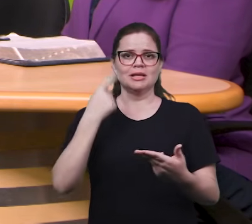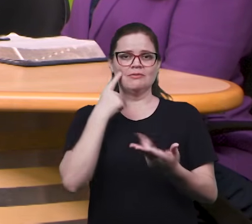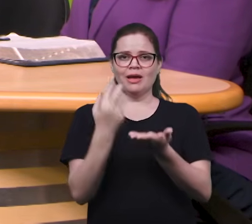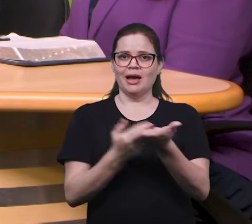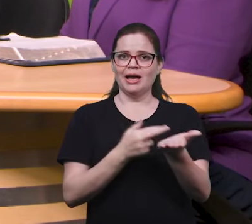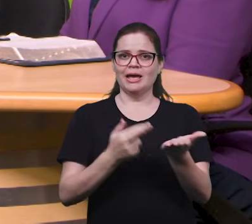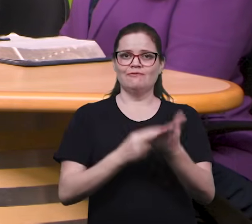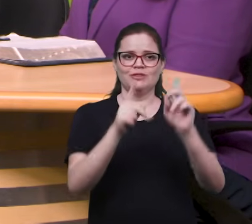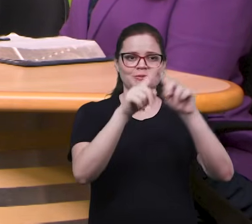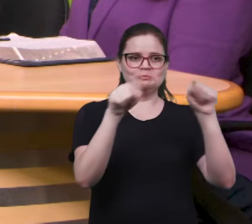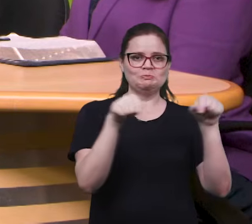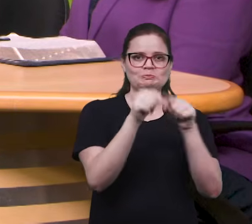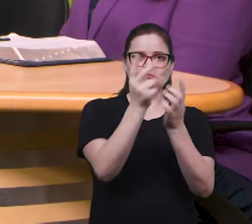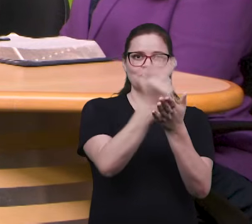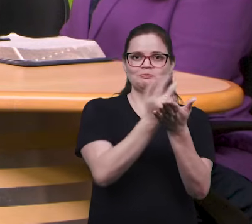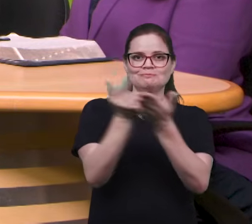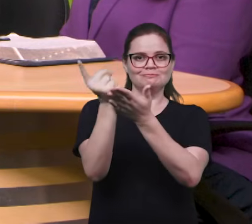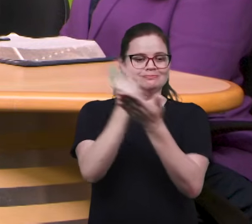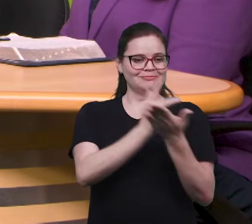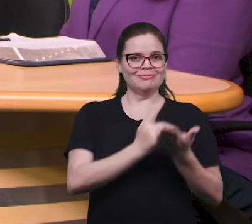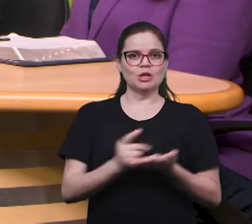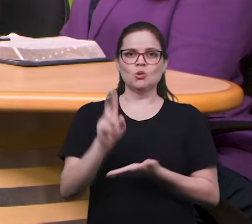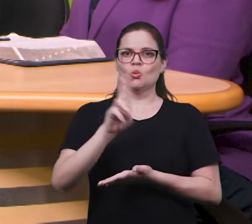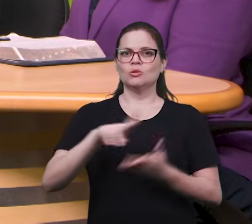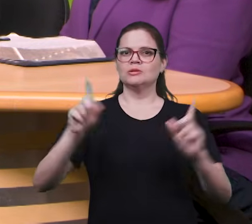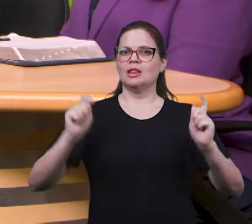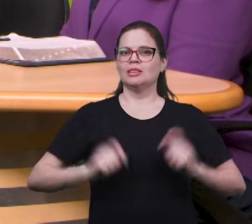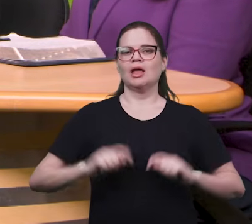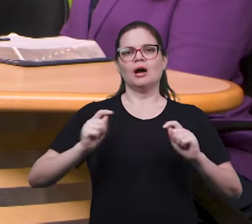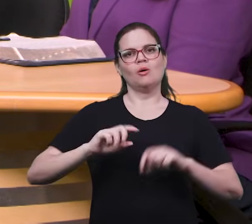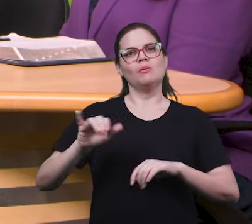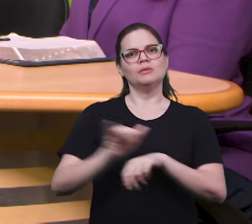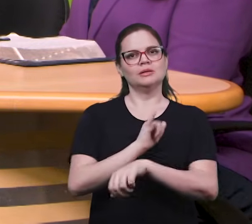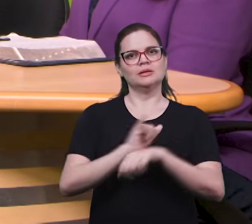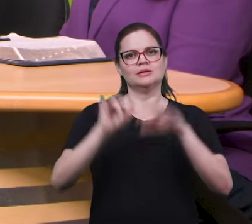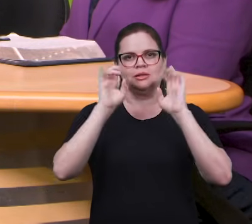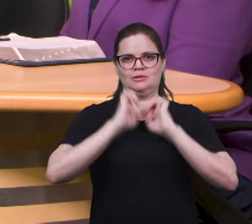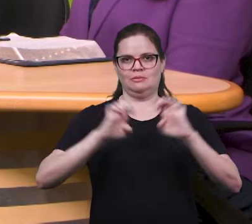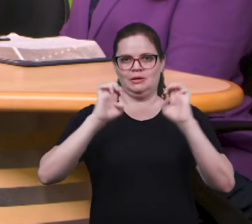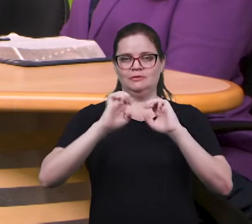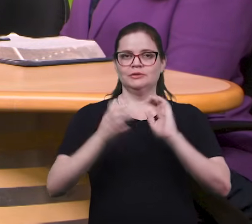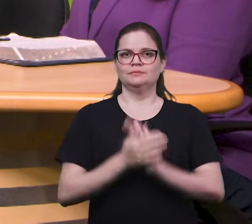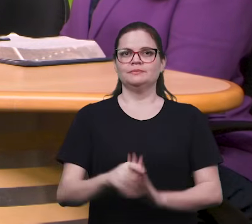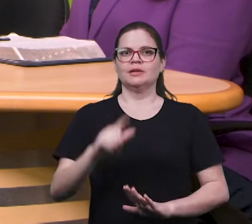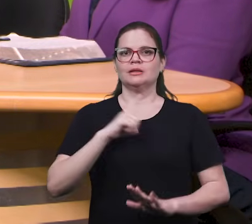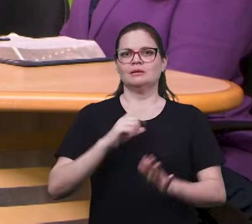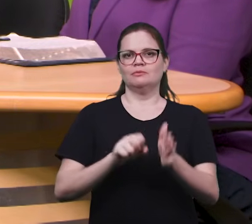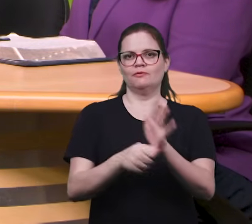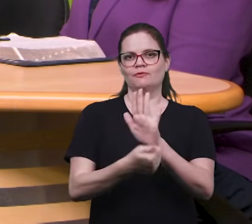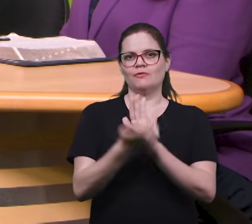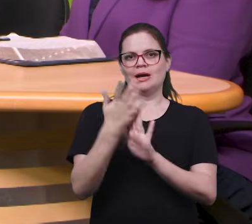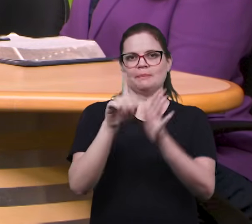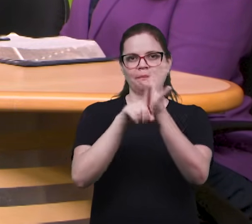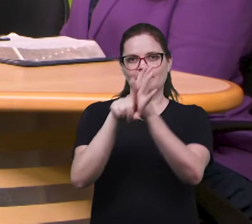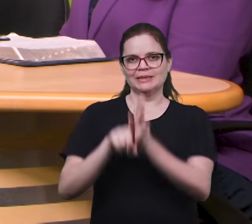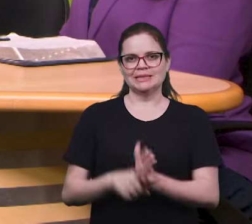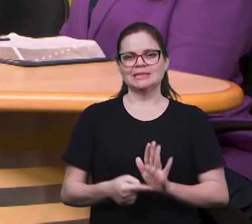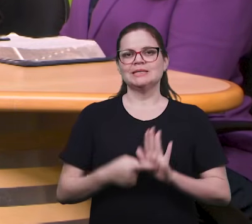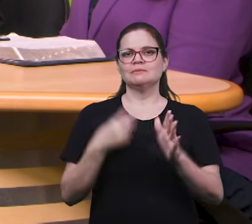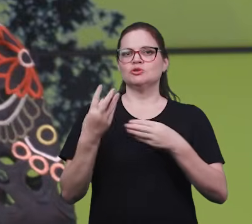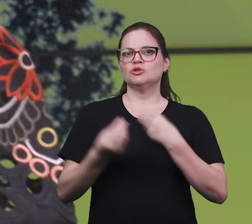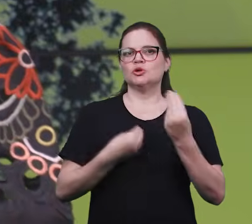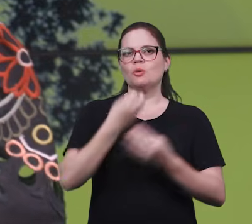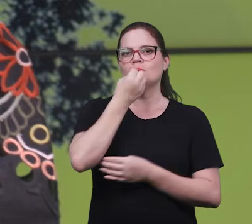sido usado pelas nossas crianças como processo de evangelização. Nós temos várias pesquisas mostrando, como que o